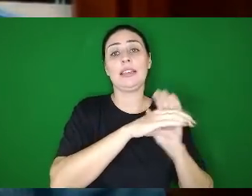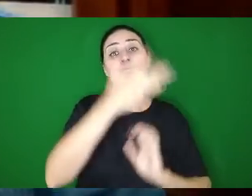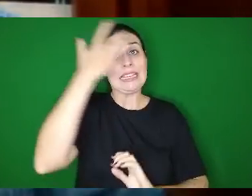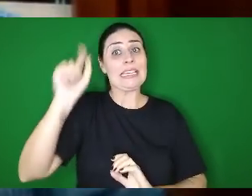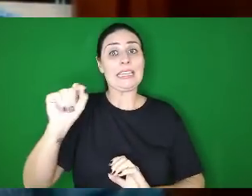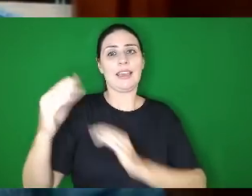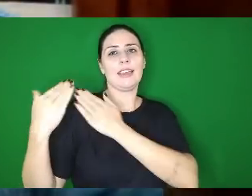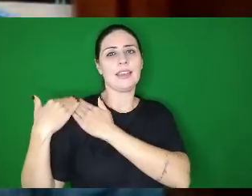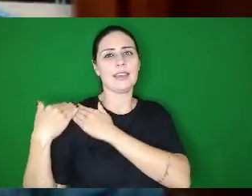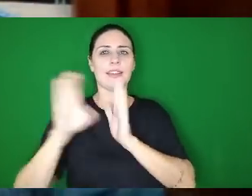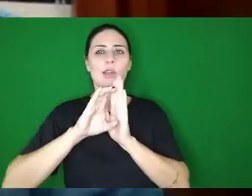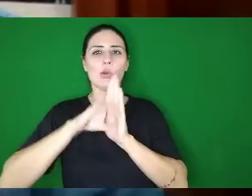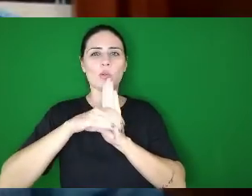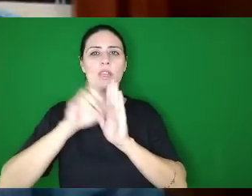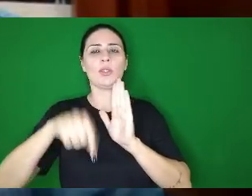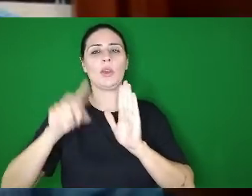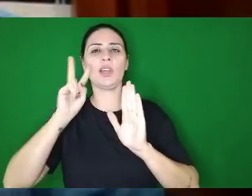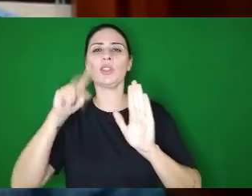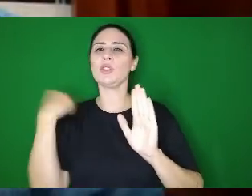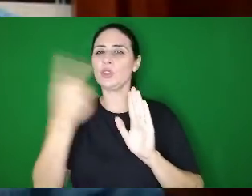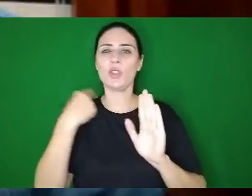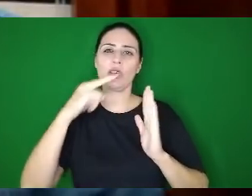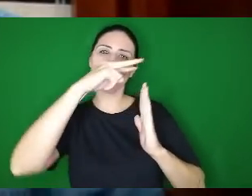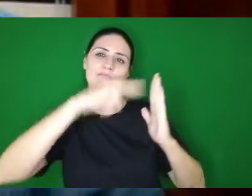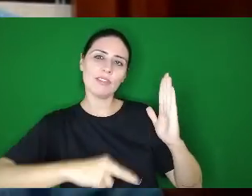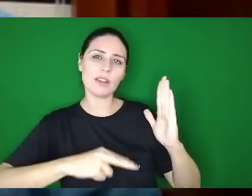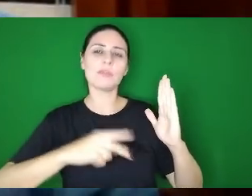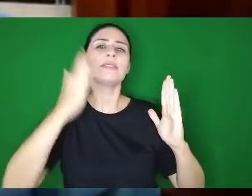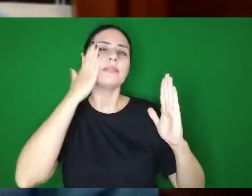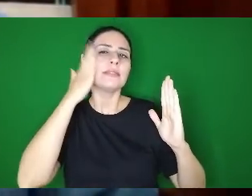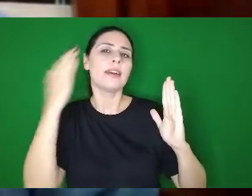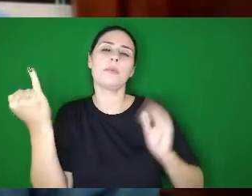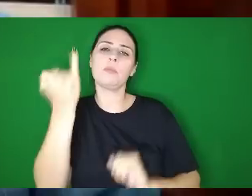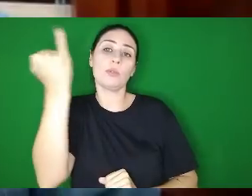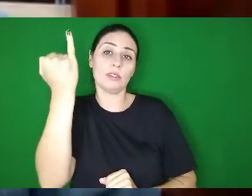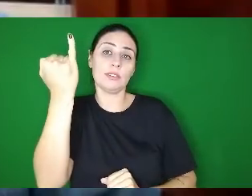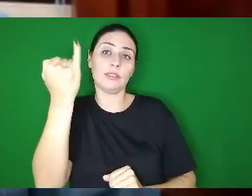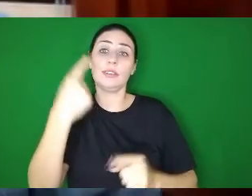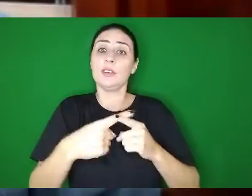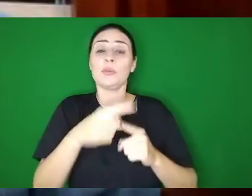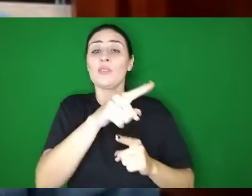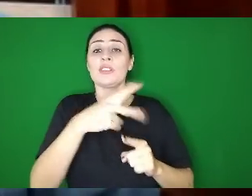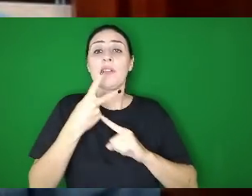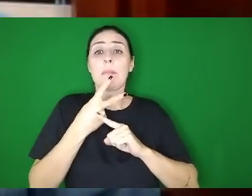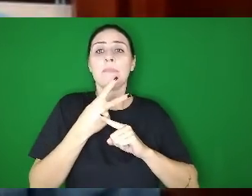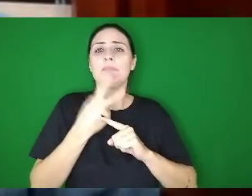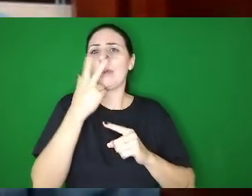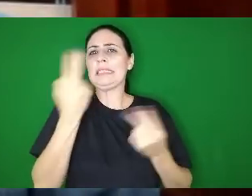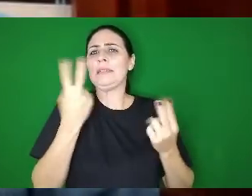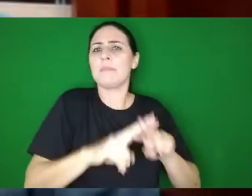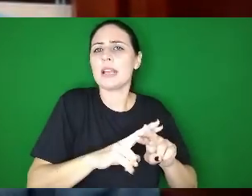nós que olhamos e sabemos a importância disso, porque senão você fica preso num certo...